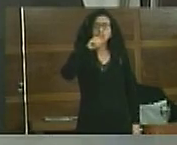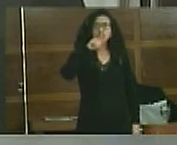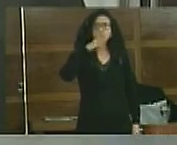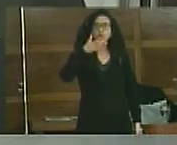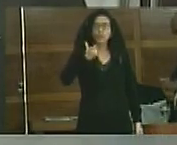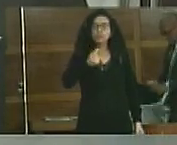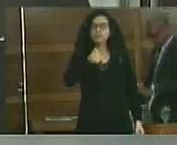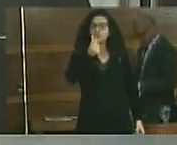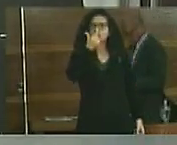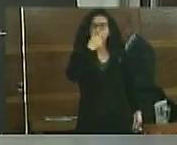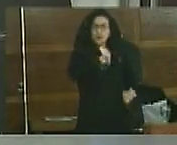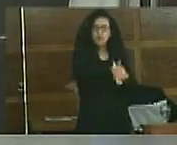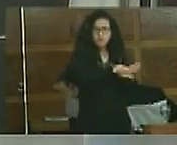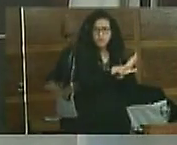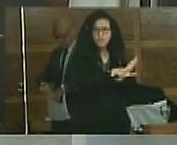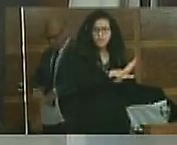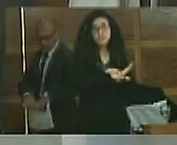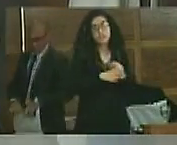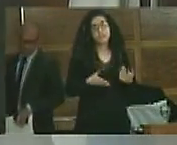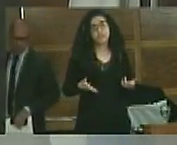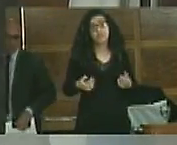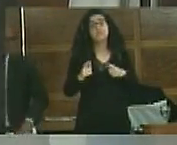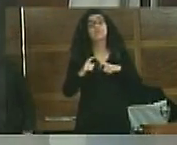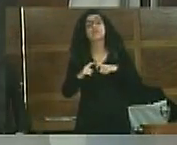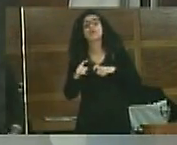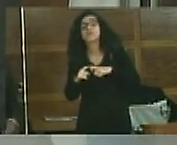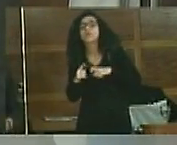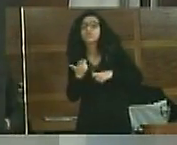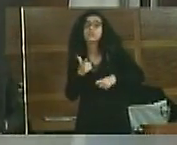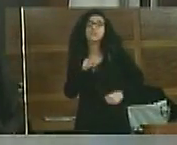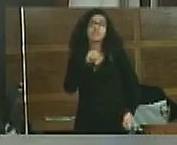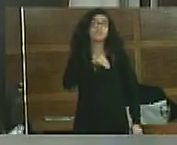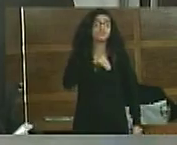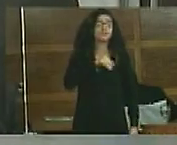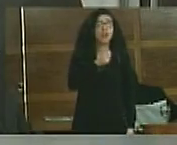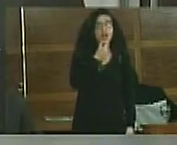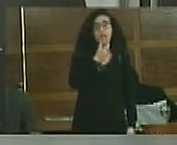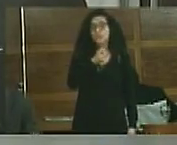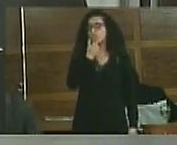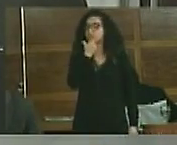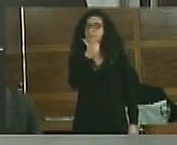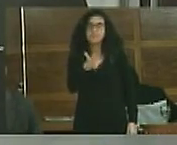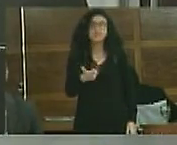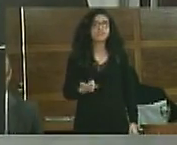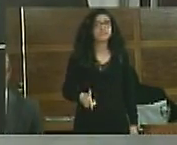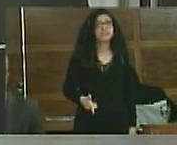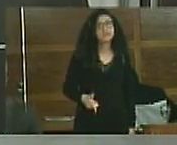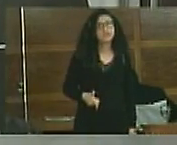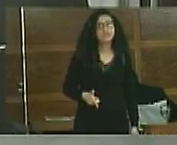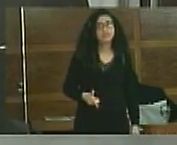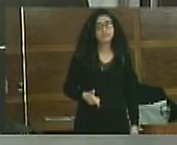circular? É o médico que não está no posto de saúde, é o remédio que não chega na farmácia.